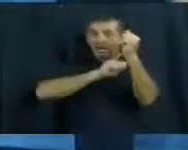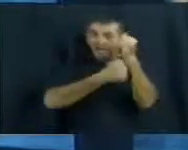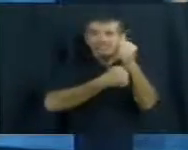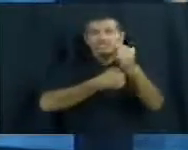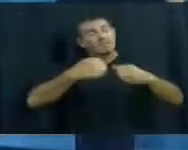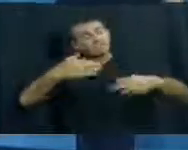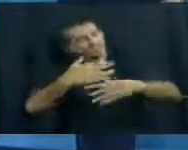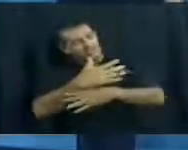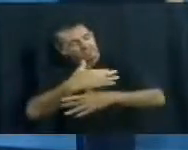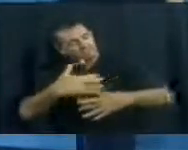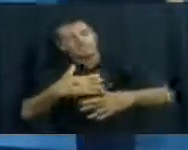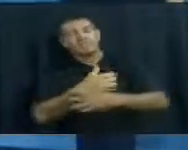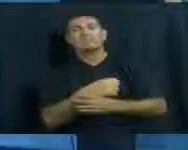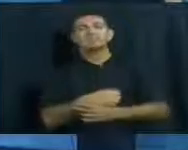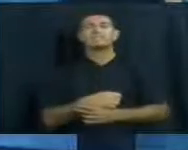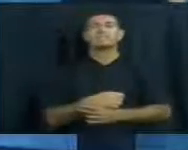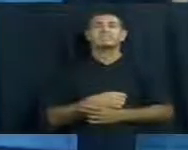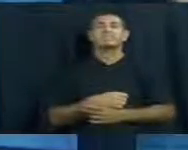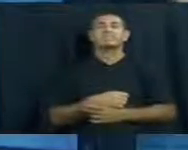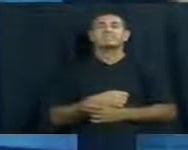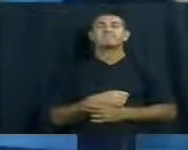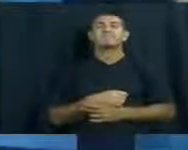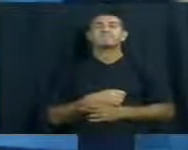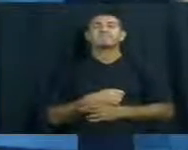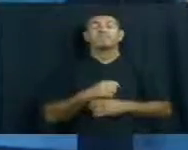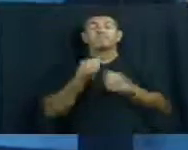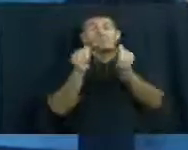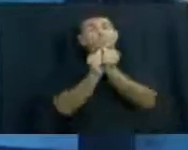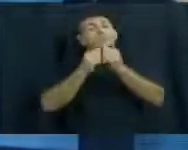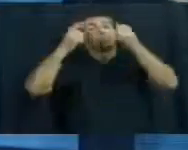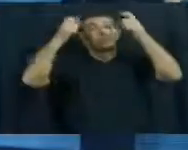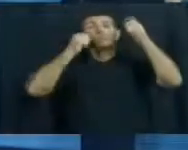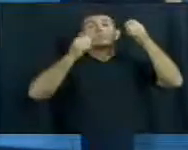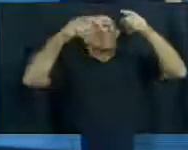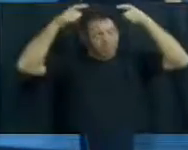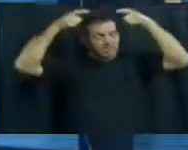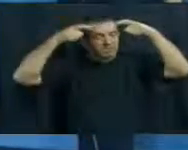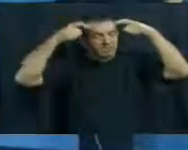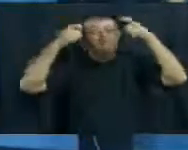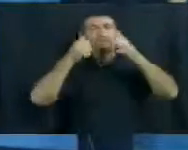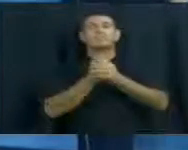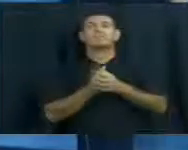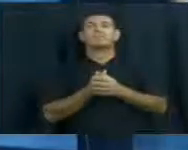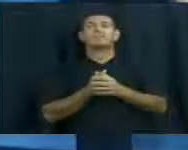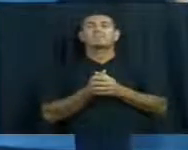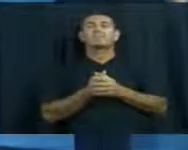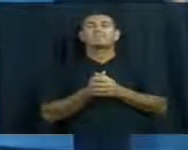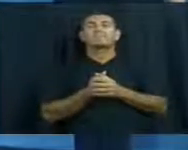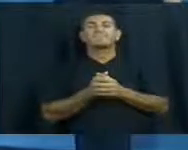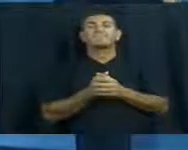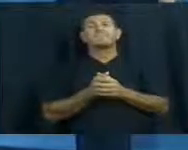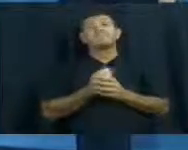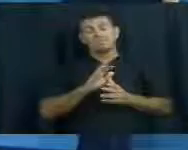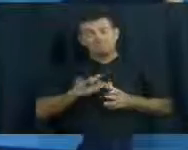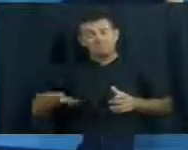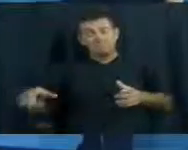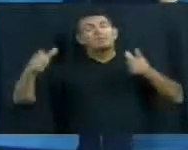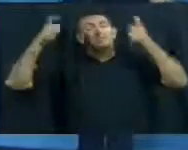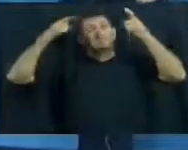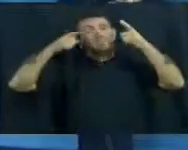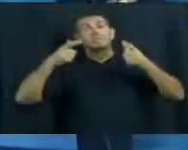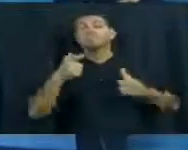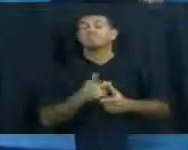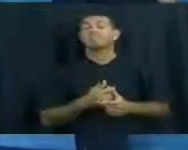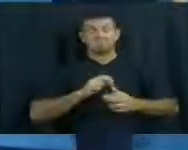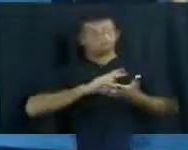da cidade. Gutão vai receber a chave da cidade, junto com a sua rainha, não é isso? Terão várias princesas. Uma gata, lá. Tatá. Perfeito,